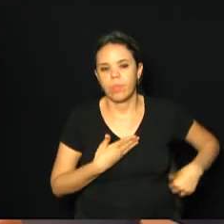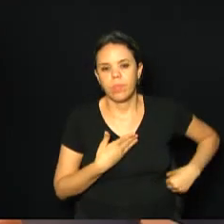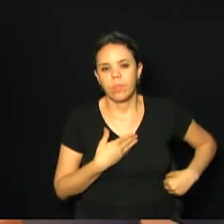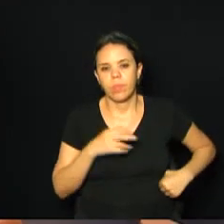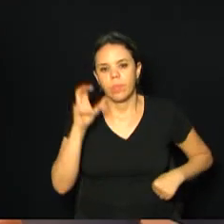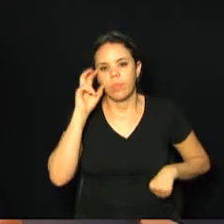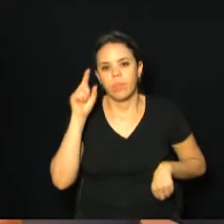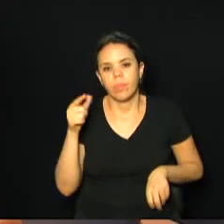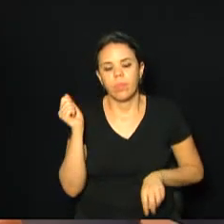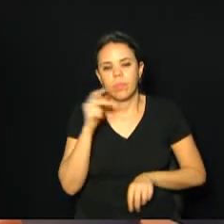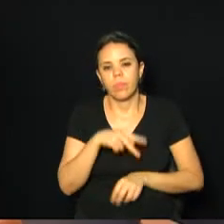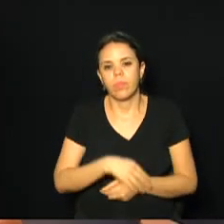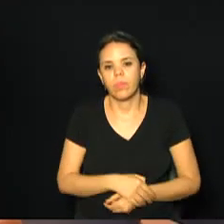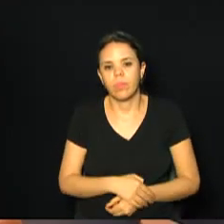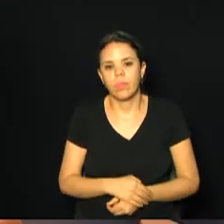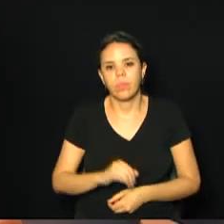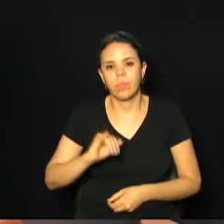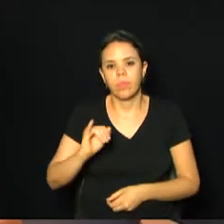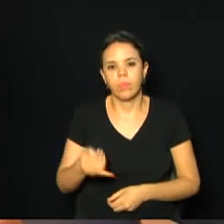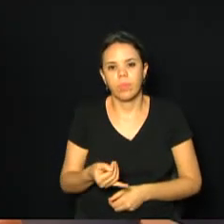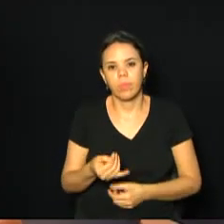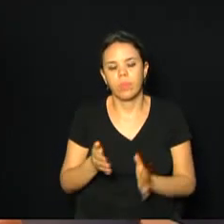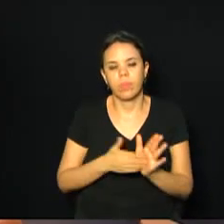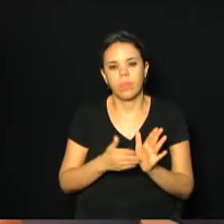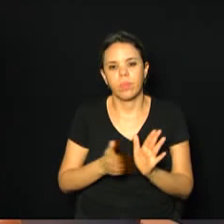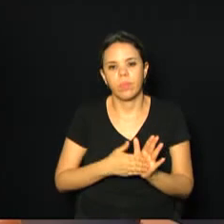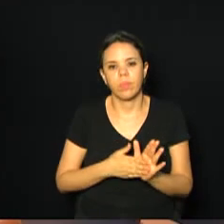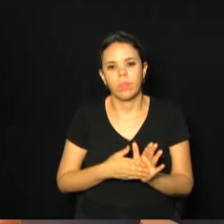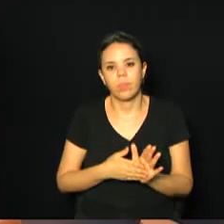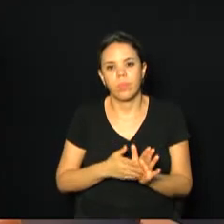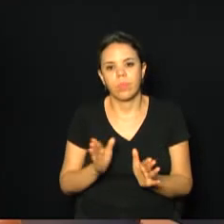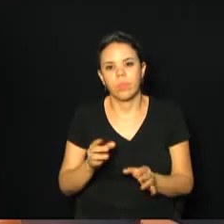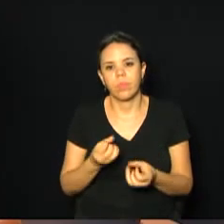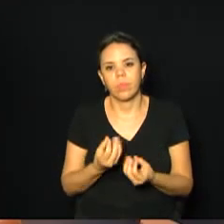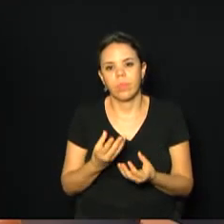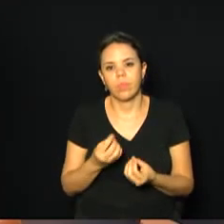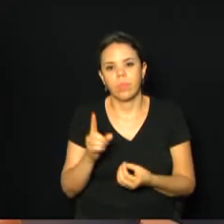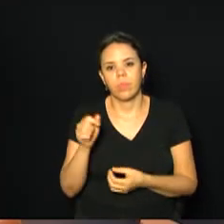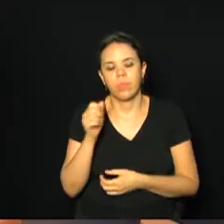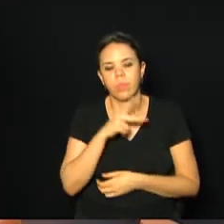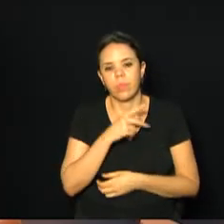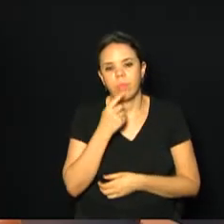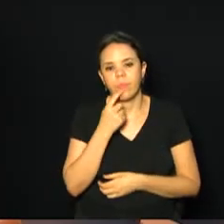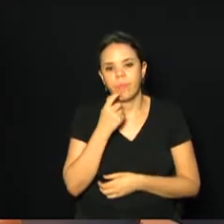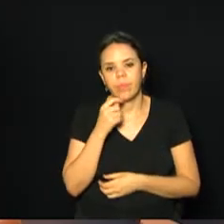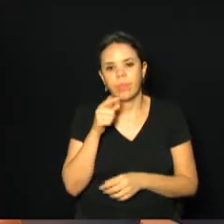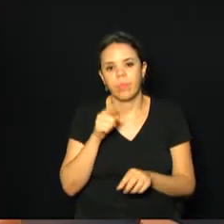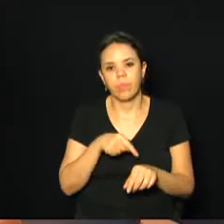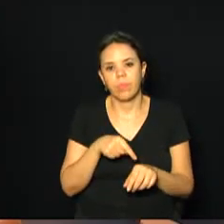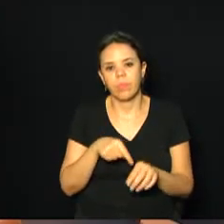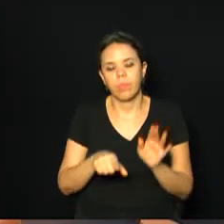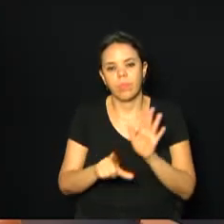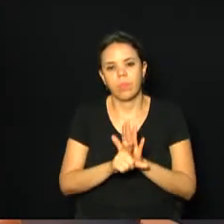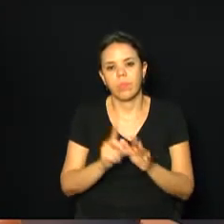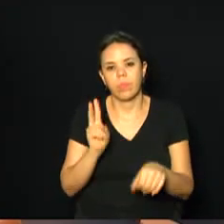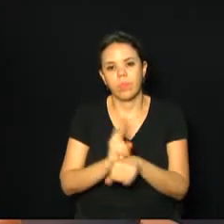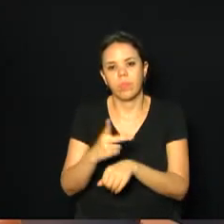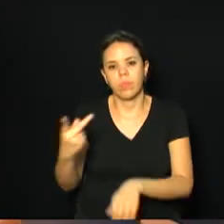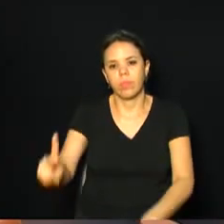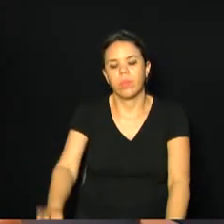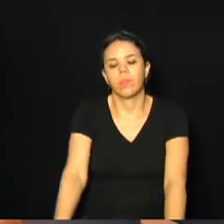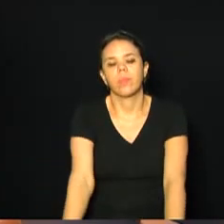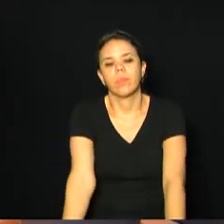você que é aposentado, aproveita nossas ofertas. Então ela já tem uma informação de que ele é aposentado. Então, em cima disso, a lei já protege ele